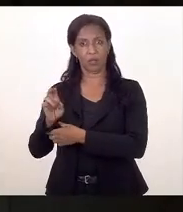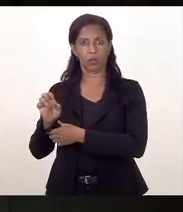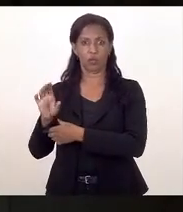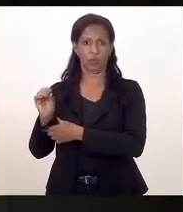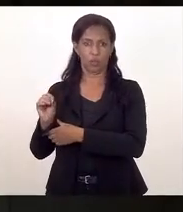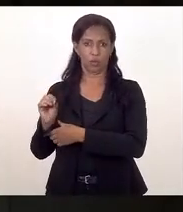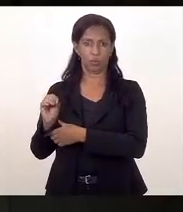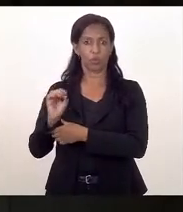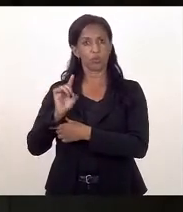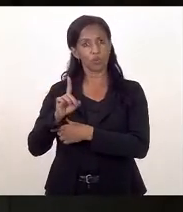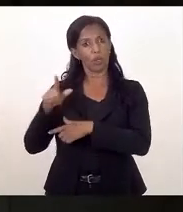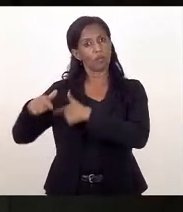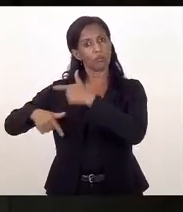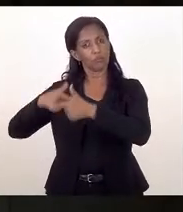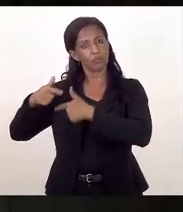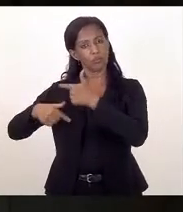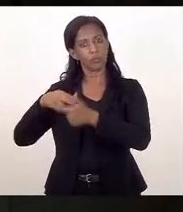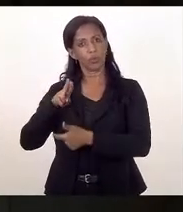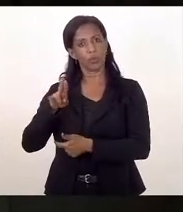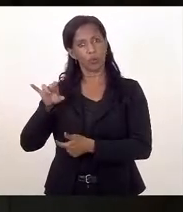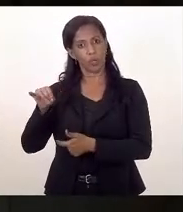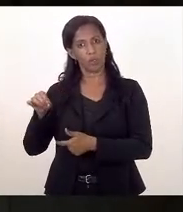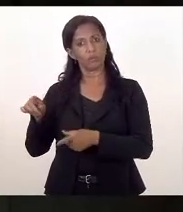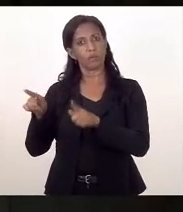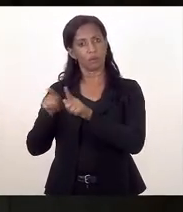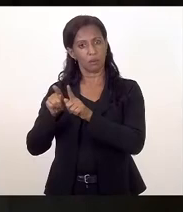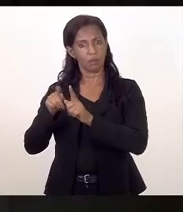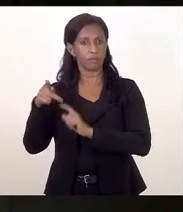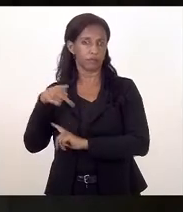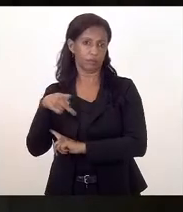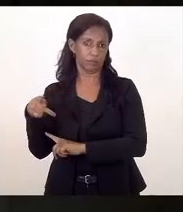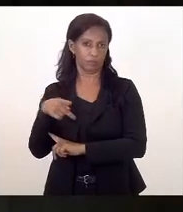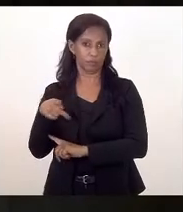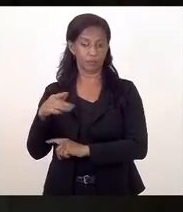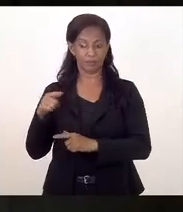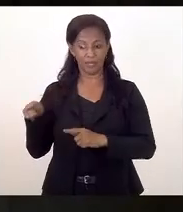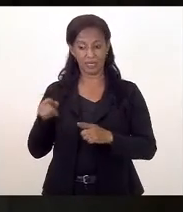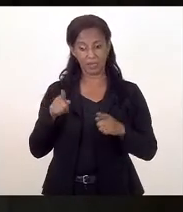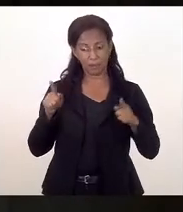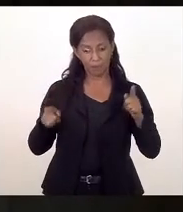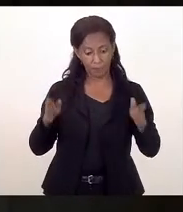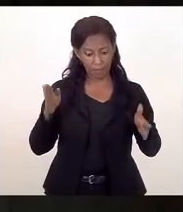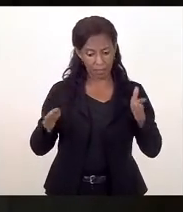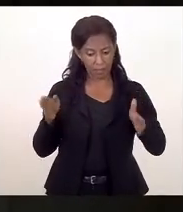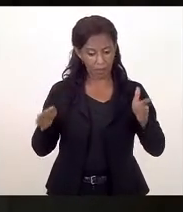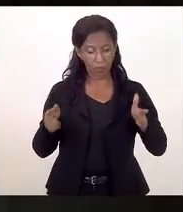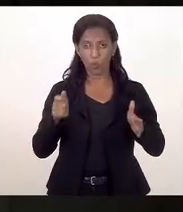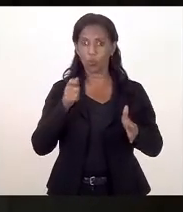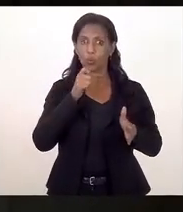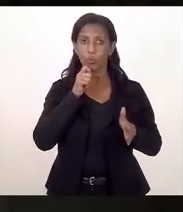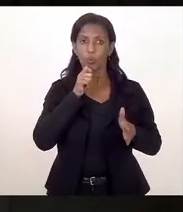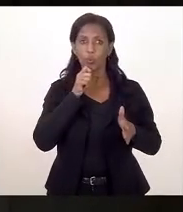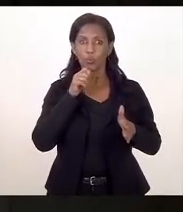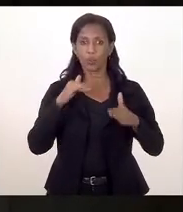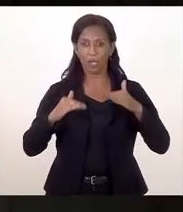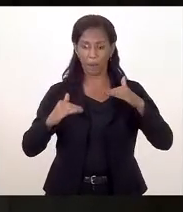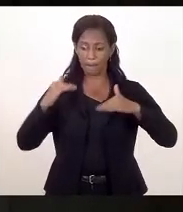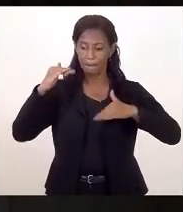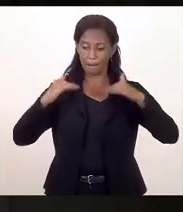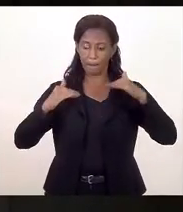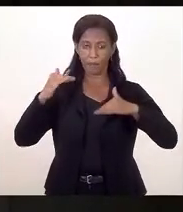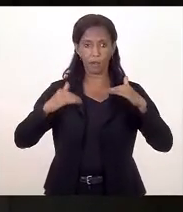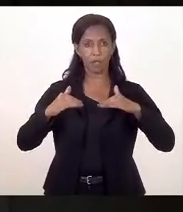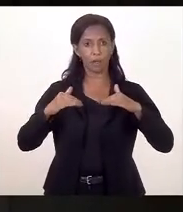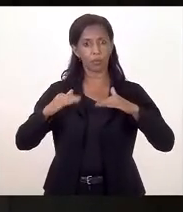Só que os servidores da UESO, incluindo seus professores, nesse período não tiveram um plano de cargos, carreiras e salários